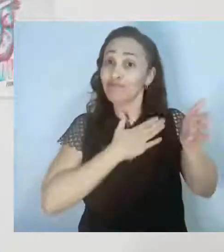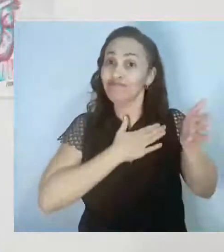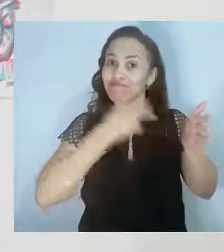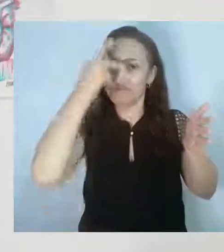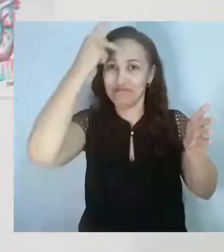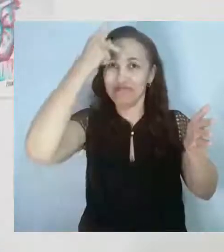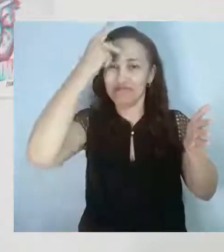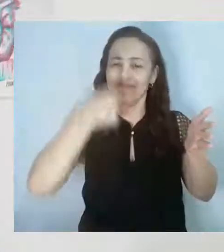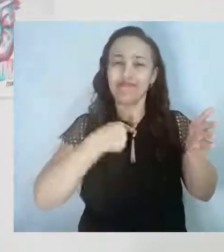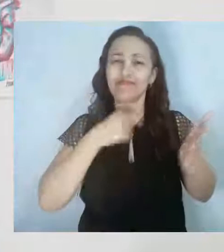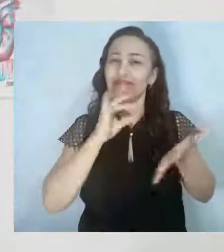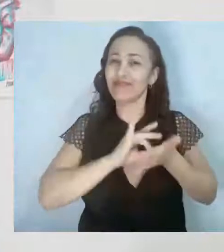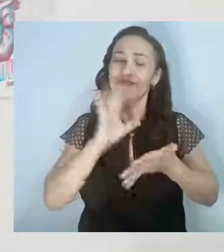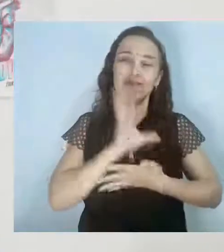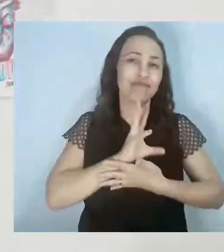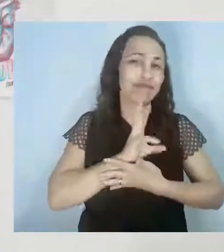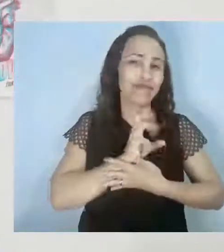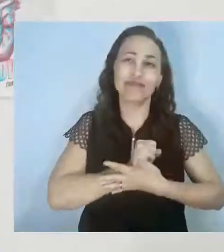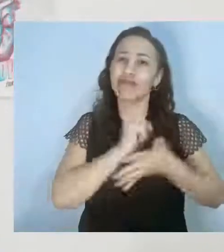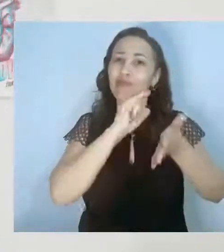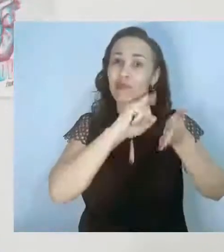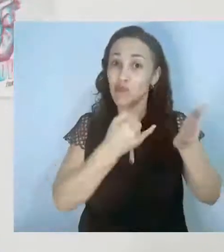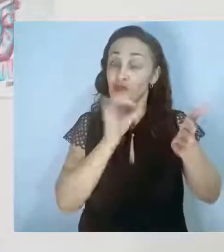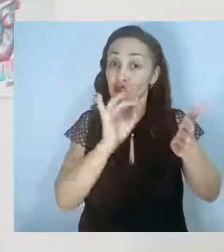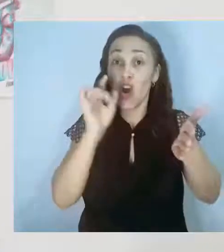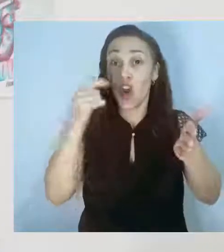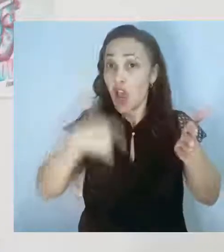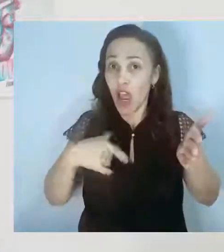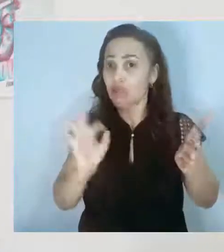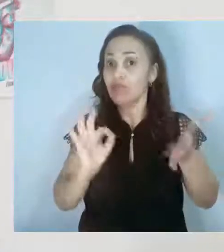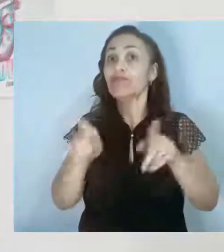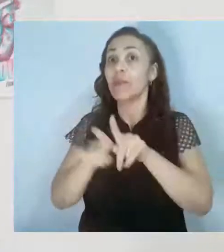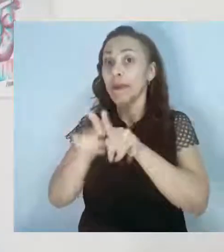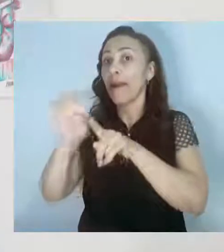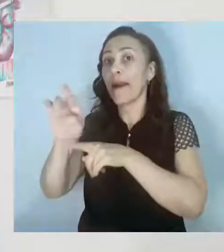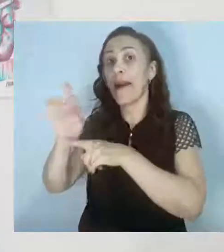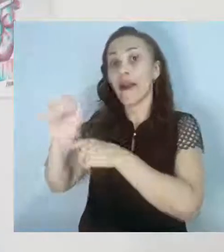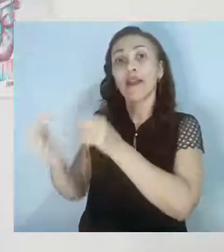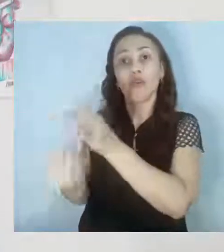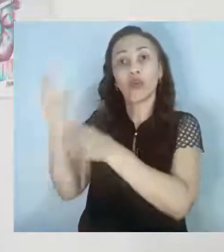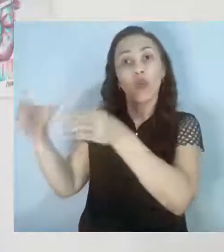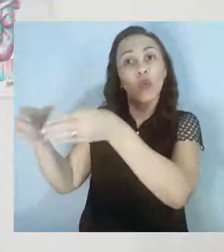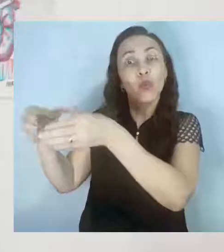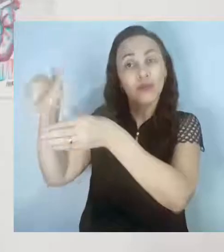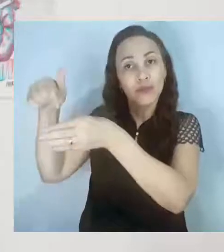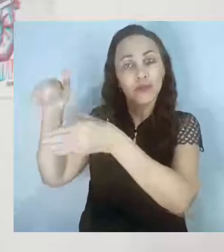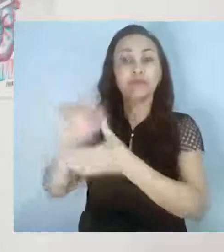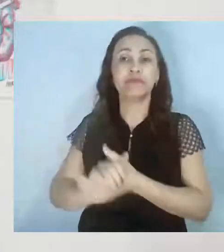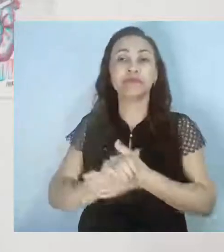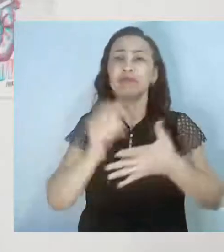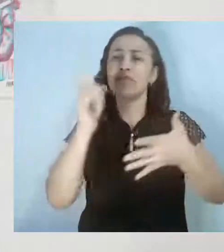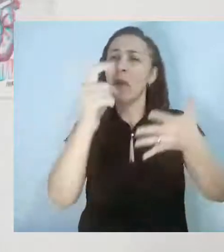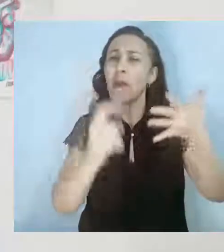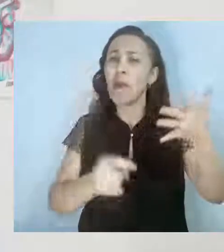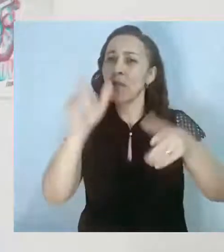Eu tenho uma grande devoção a São José, não só eu, mas a Érica, fundadora de nossa comunidade, outros membros